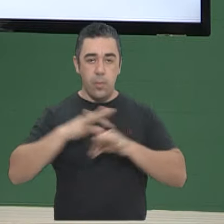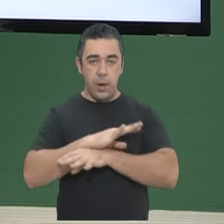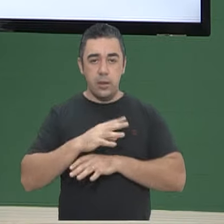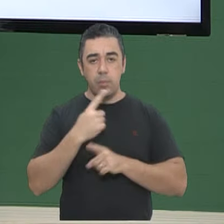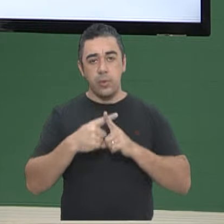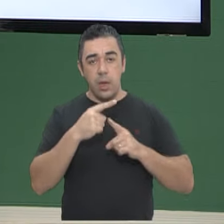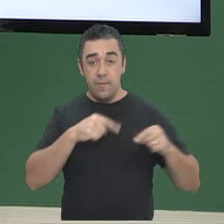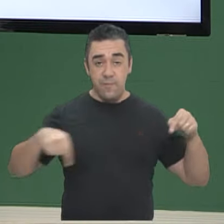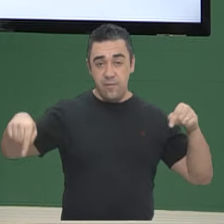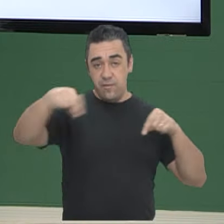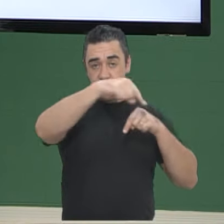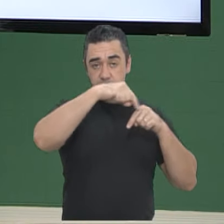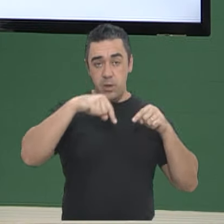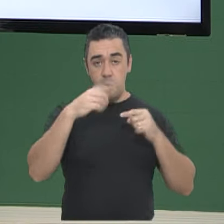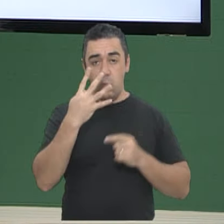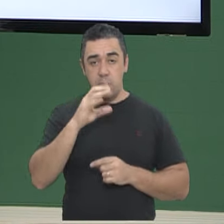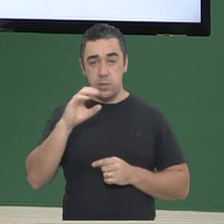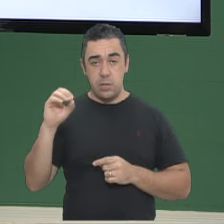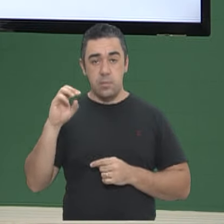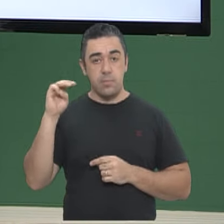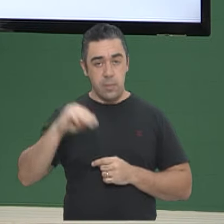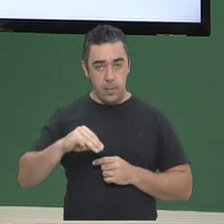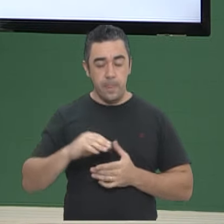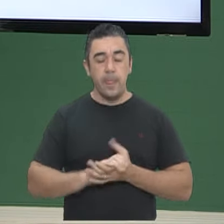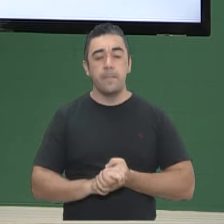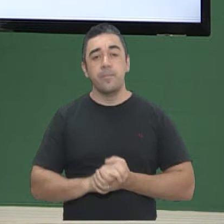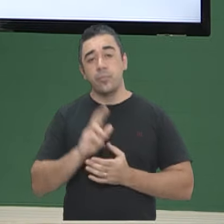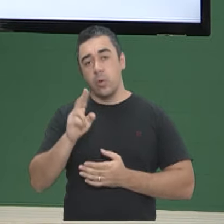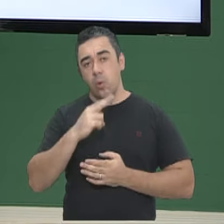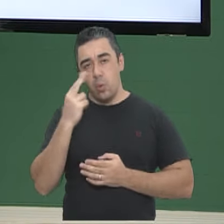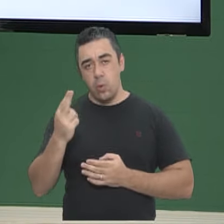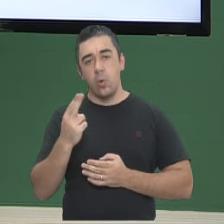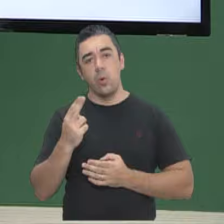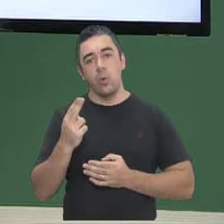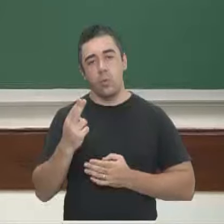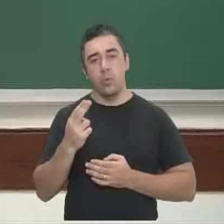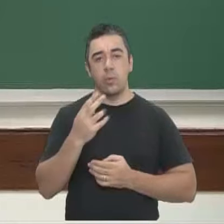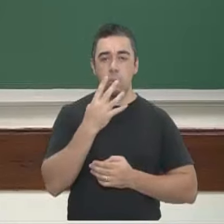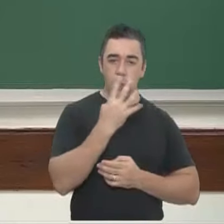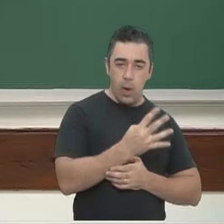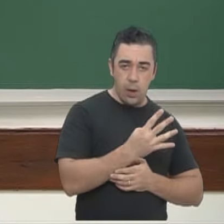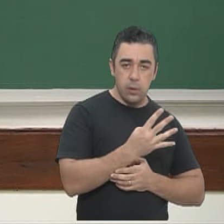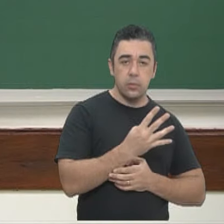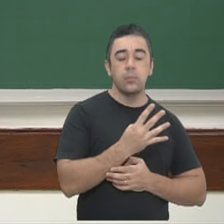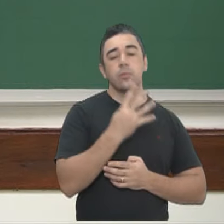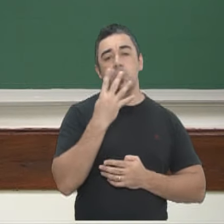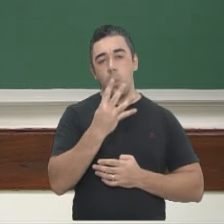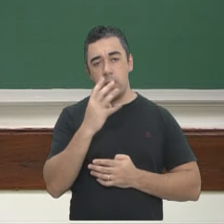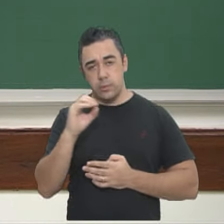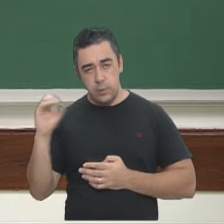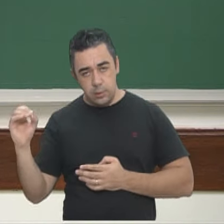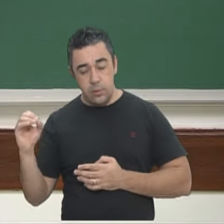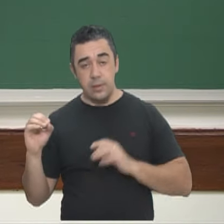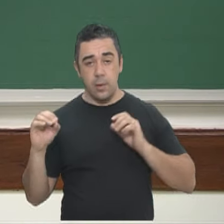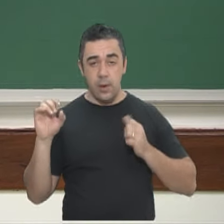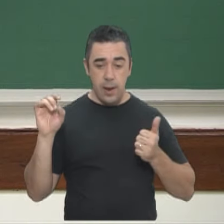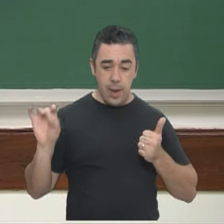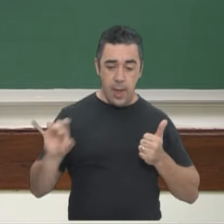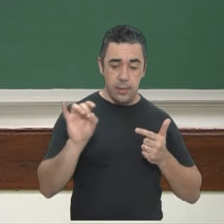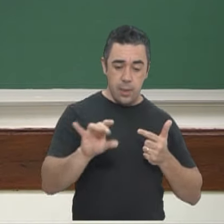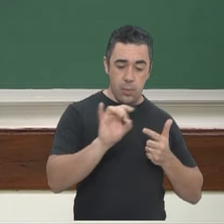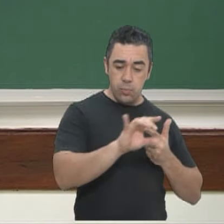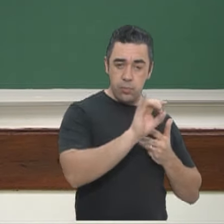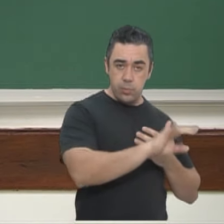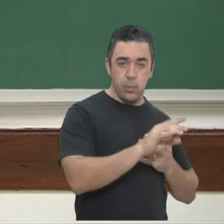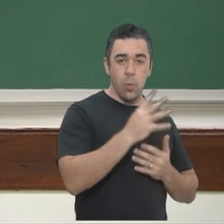metros. Ou a disputa do 4 por 400. Então, nesse caso, cada atleta,